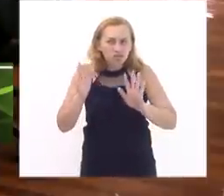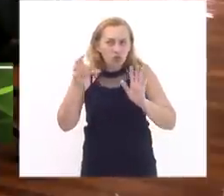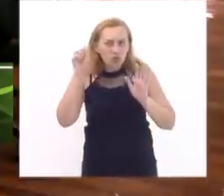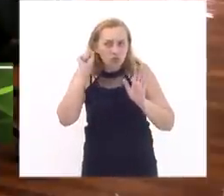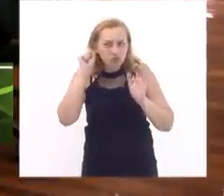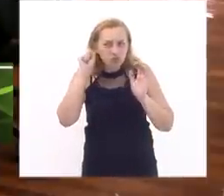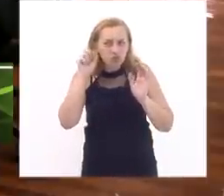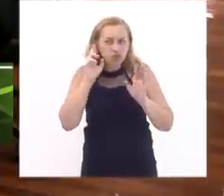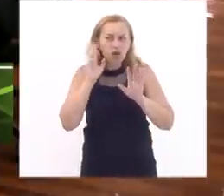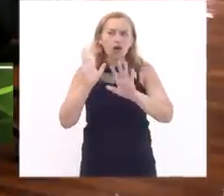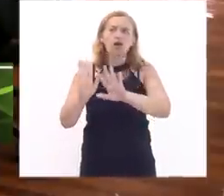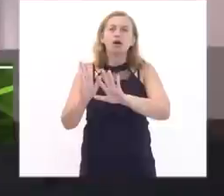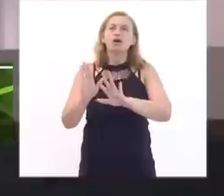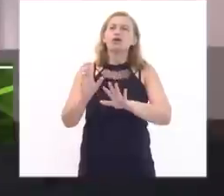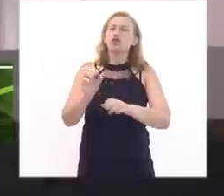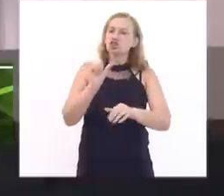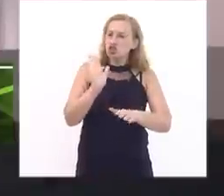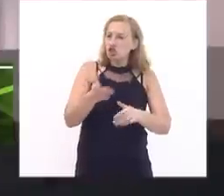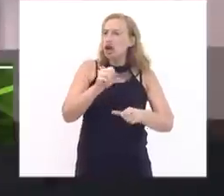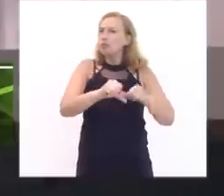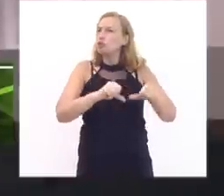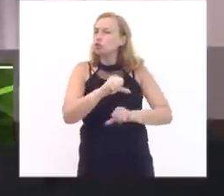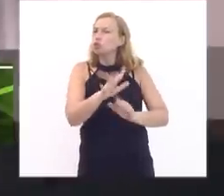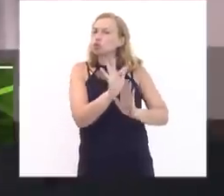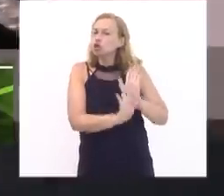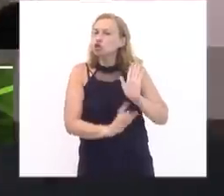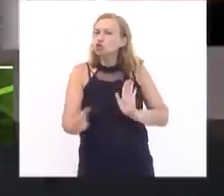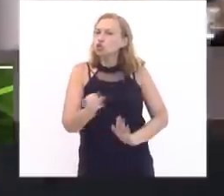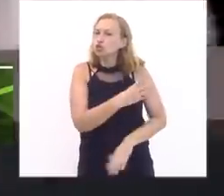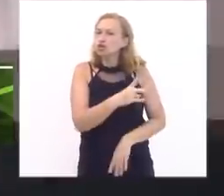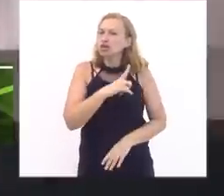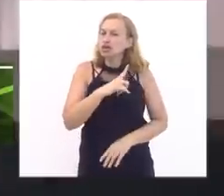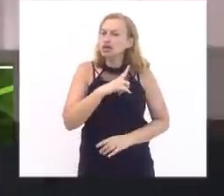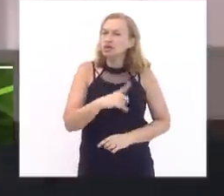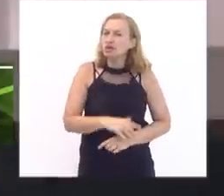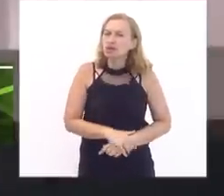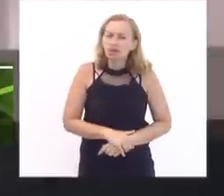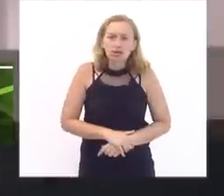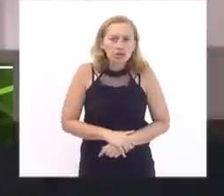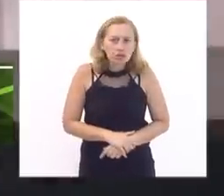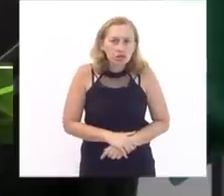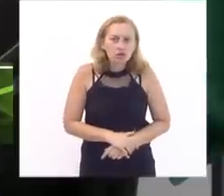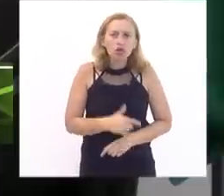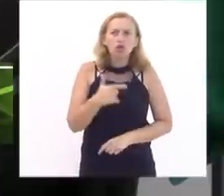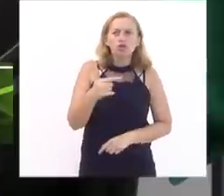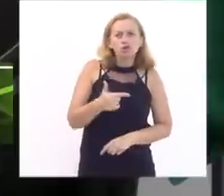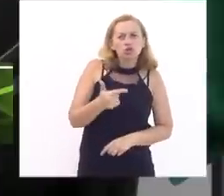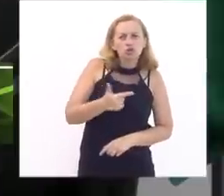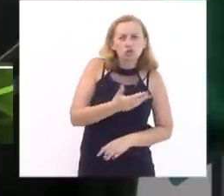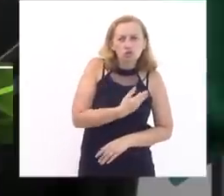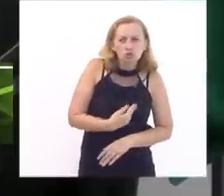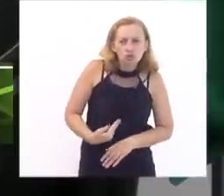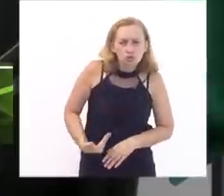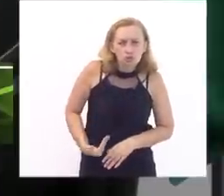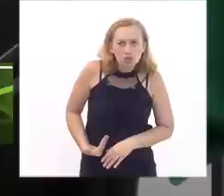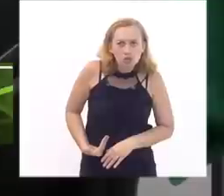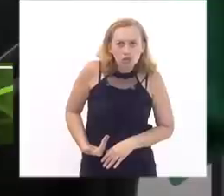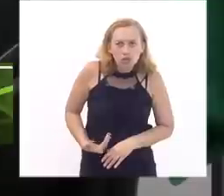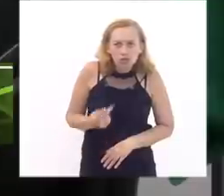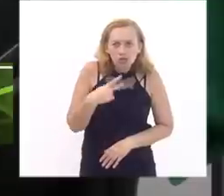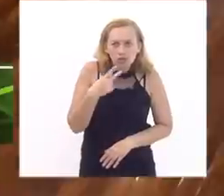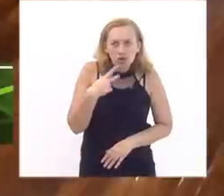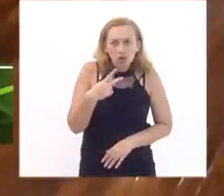Vai ser determinativo, já mudou, já tem um texto novo. Pois é, mas segundo o governador afirmou